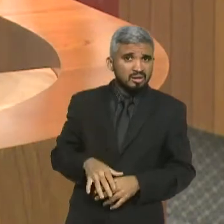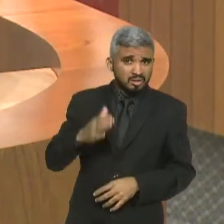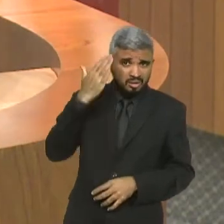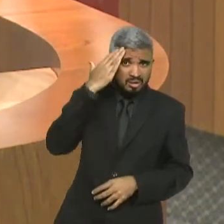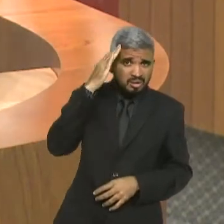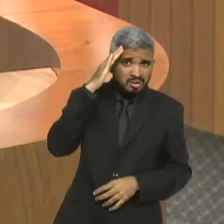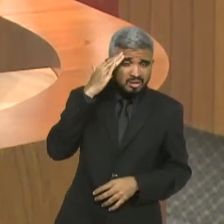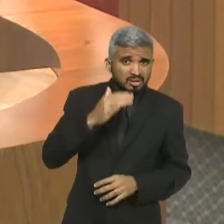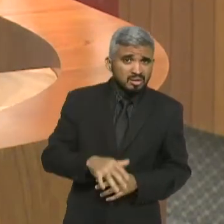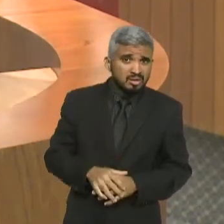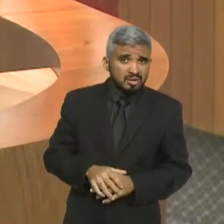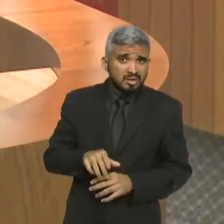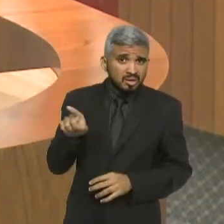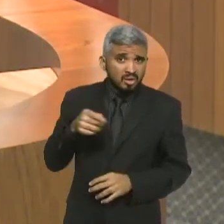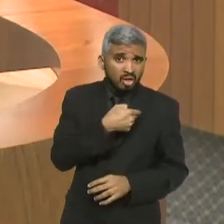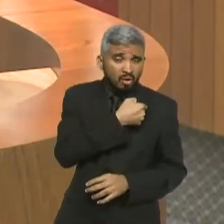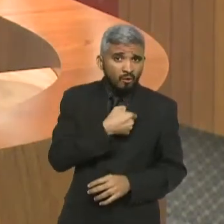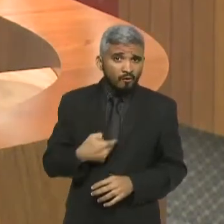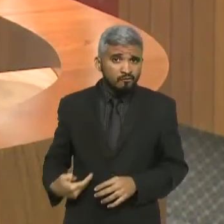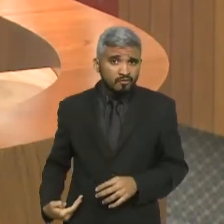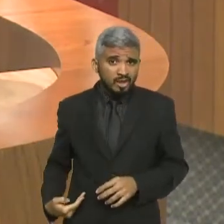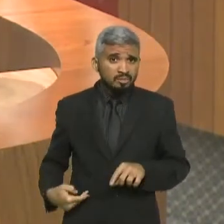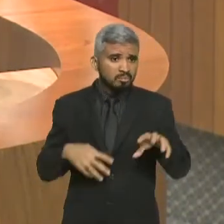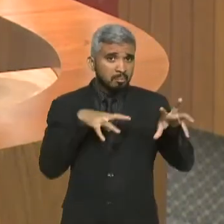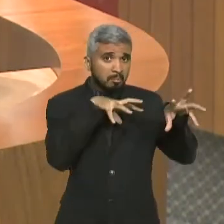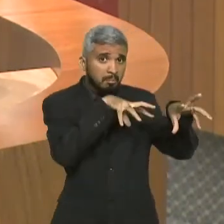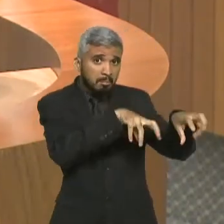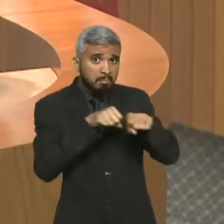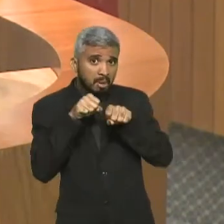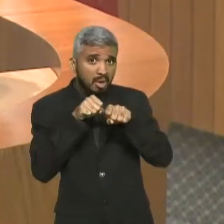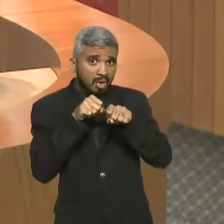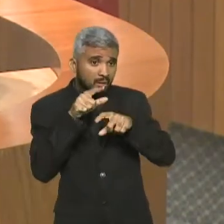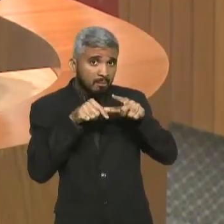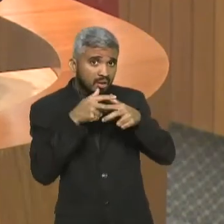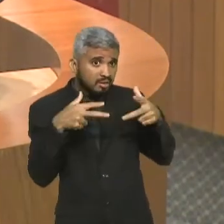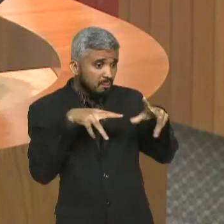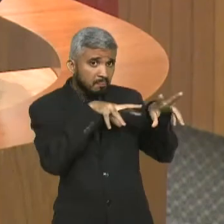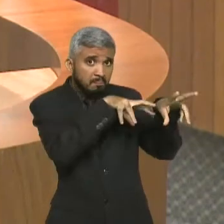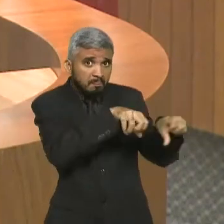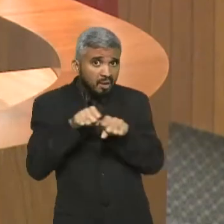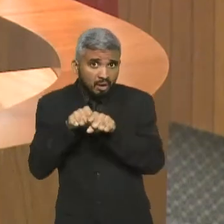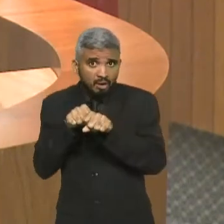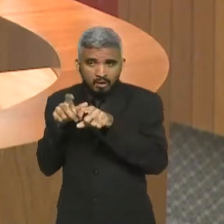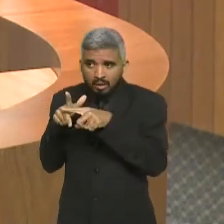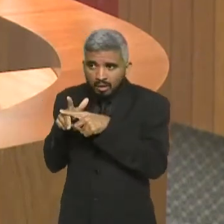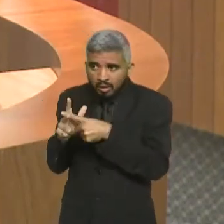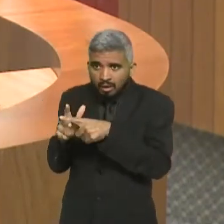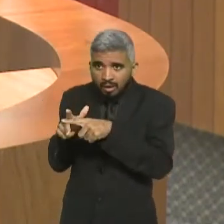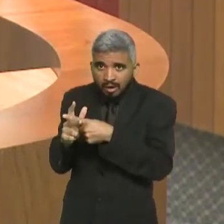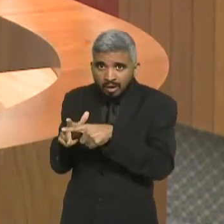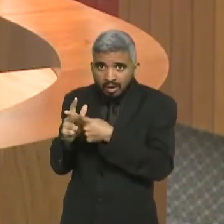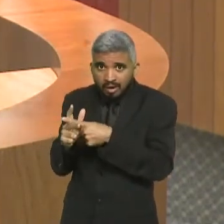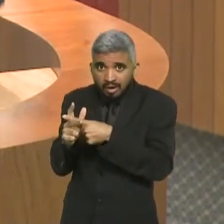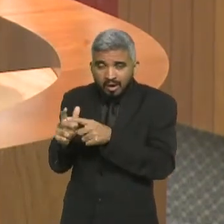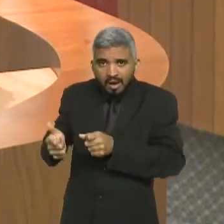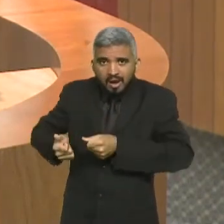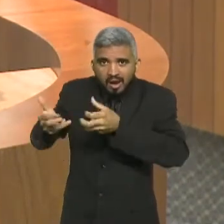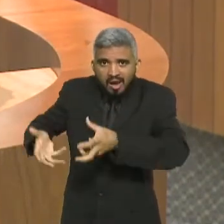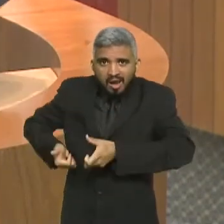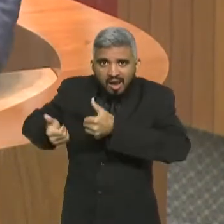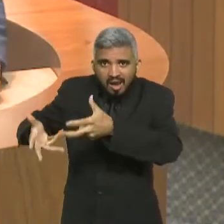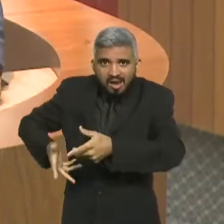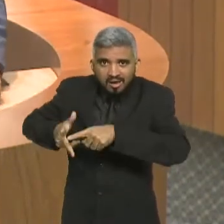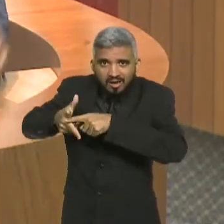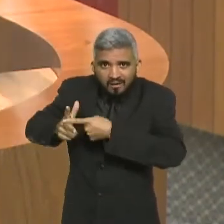estatiza o serviço, traz para si, é incompetente, não tem como resolver, vai gastar dinheiro público na reforma